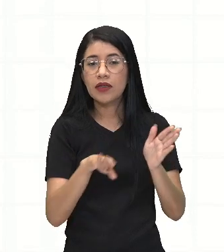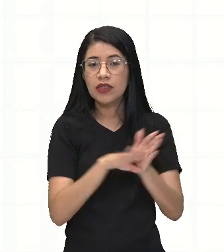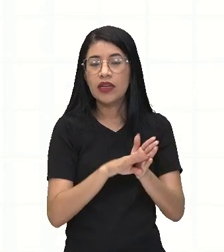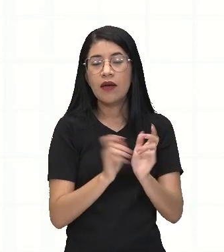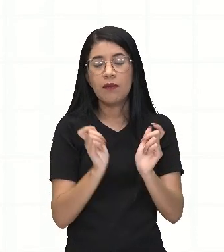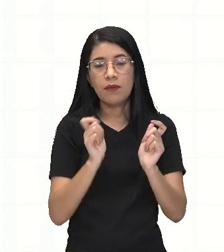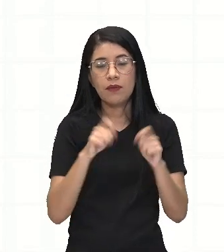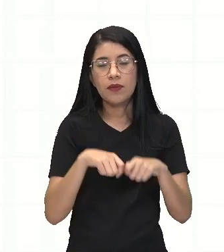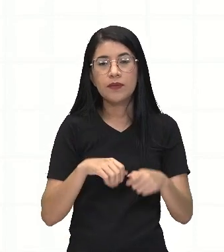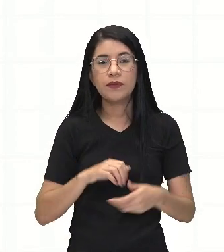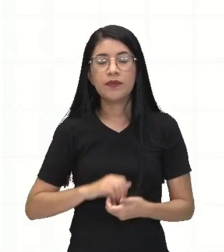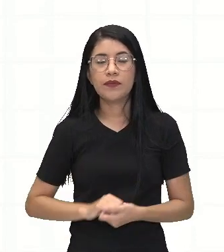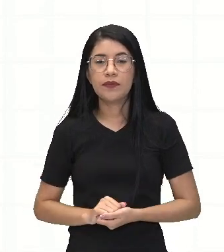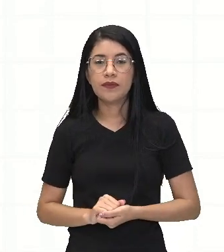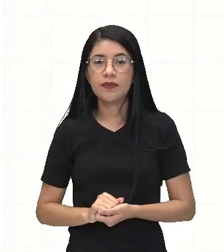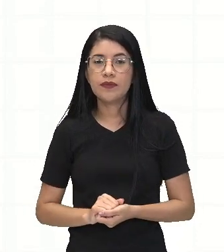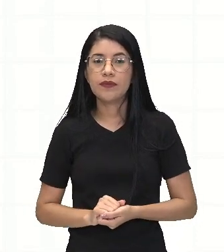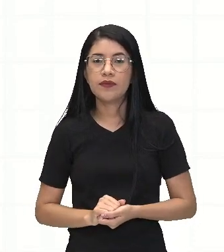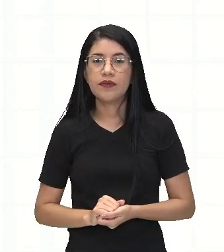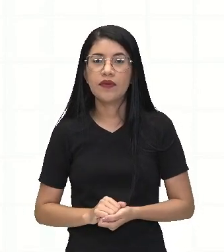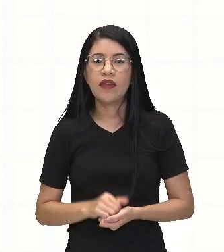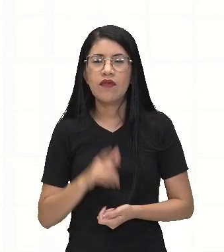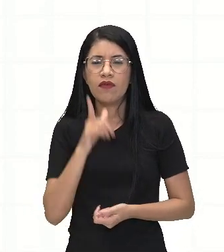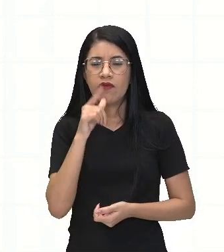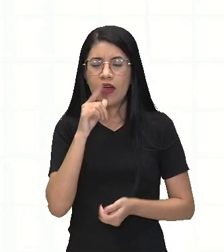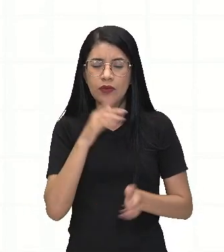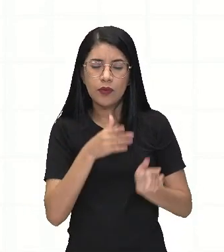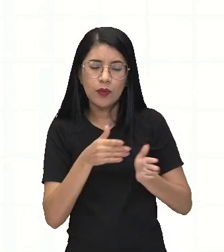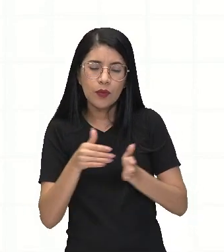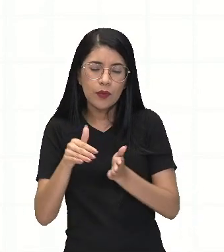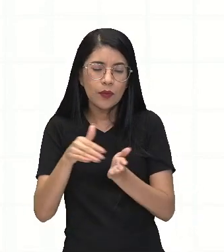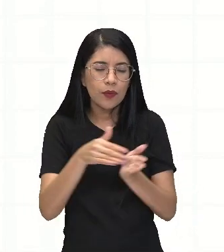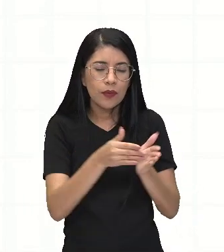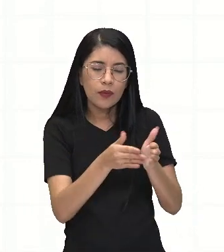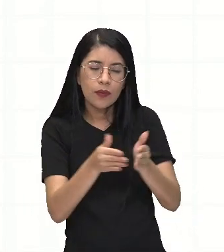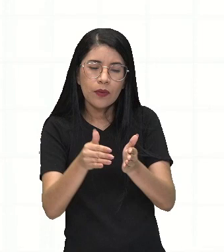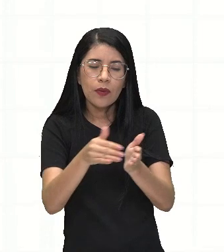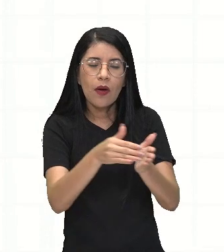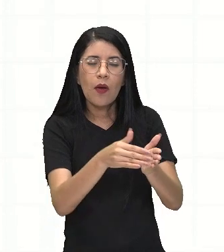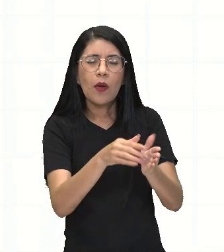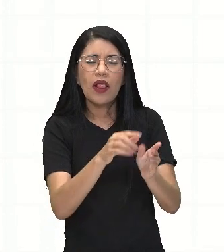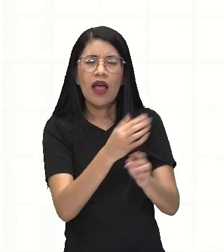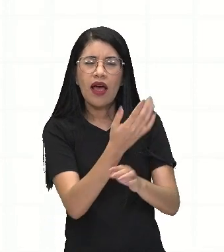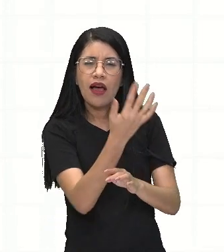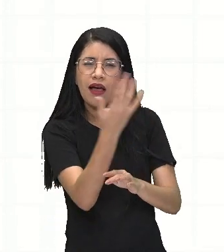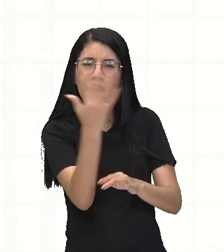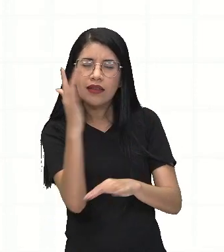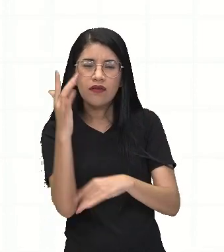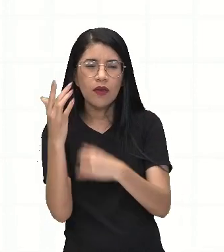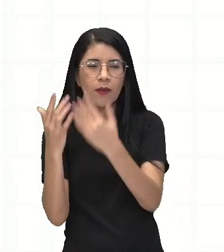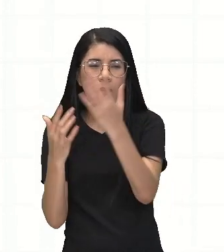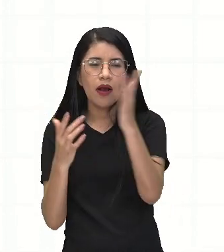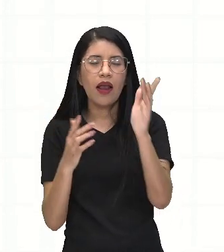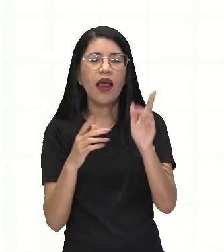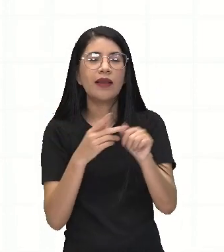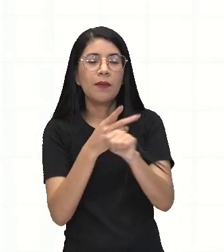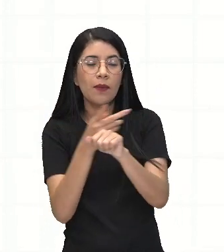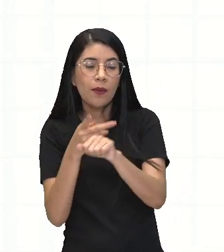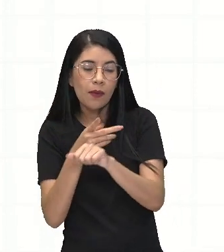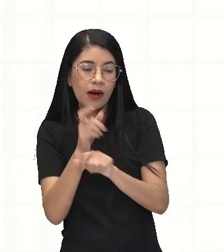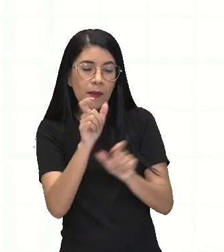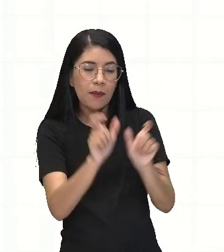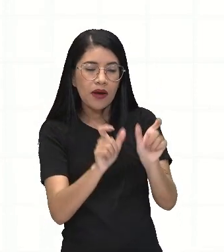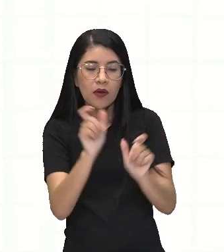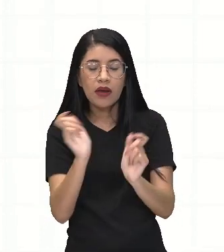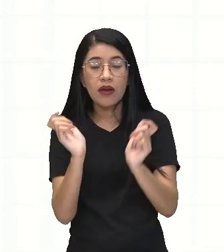naquele braço de rio, sabe? Lá dentro quase da floresta, procurar as pessoas para que elas